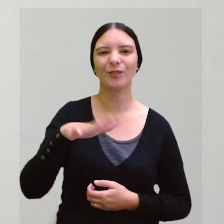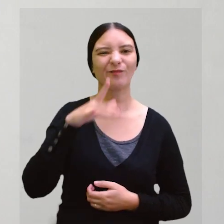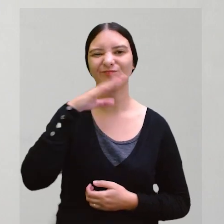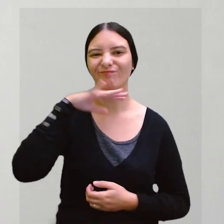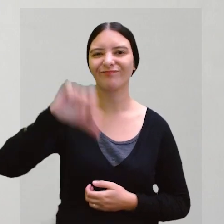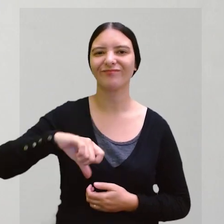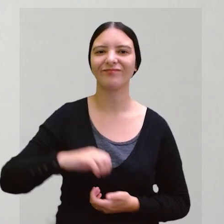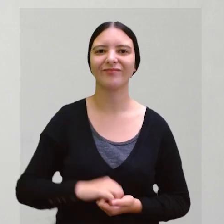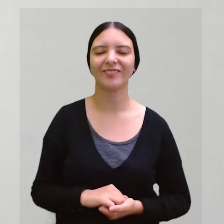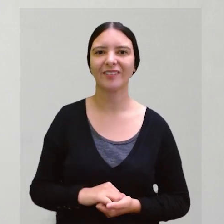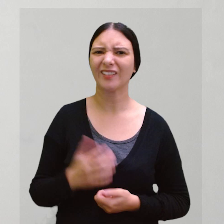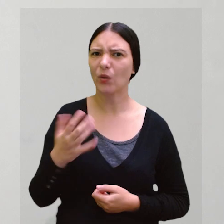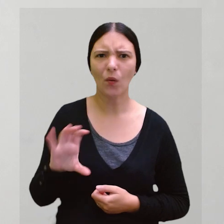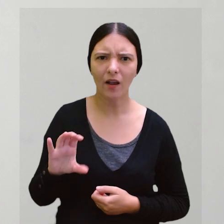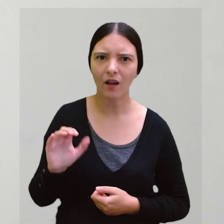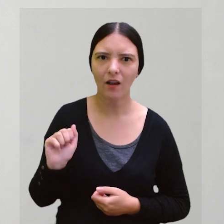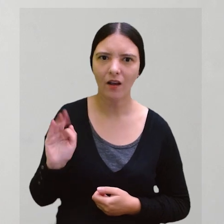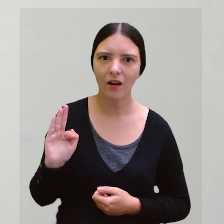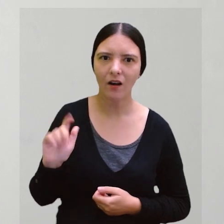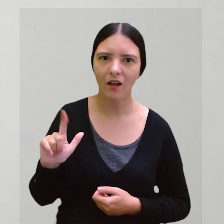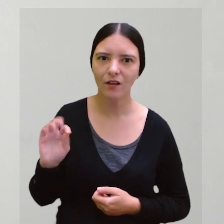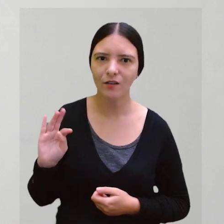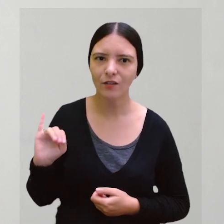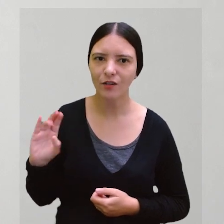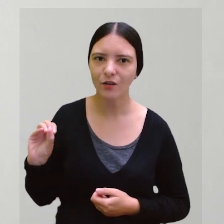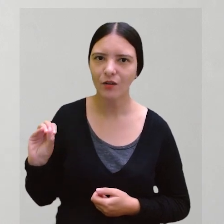ruim. Não, não quer? O Atlético desistiu?